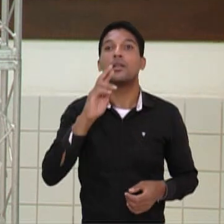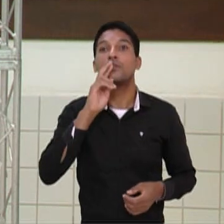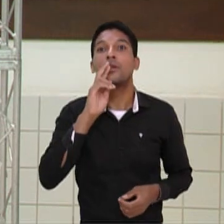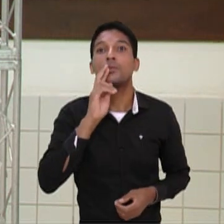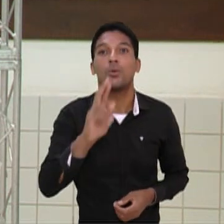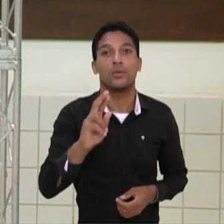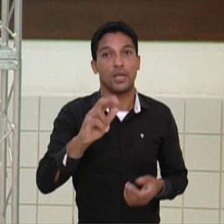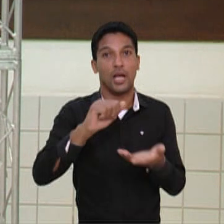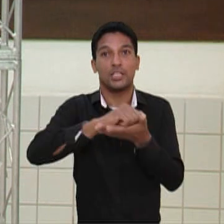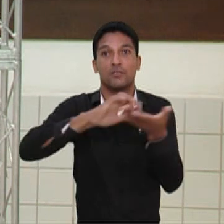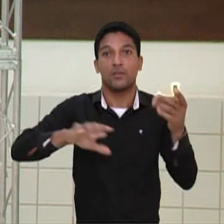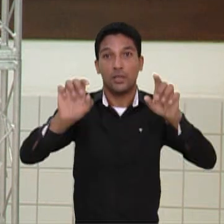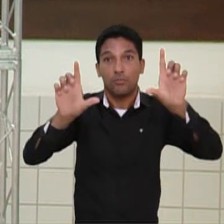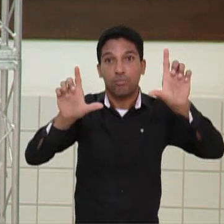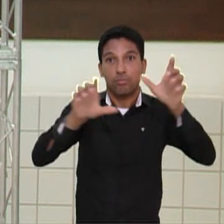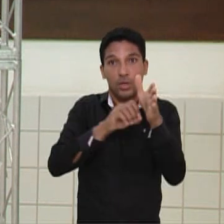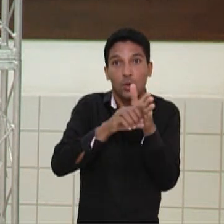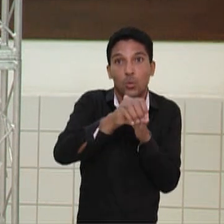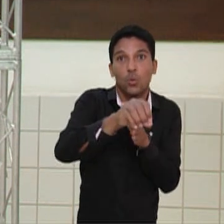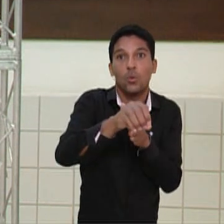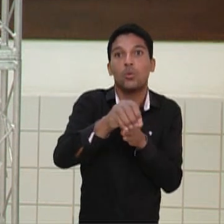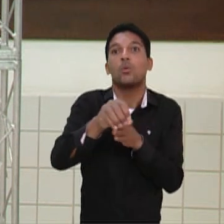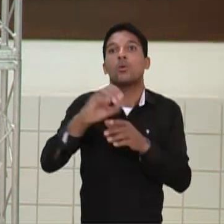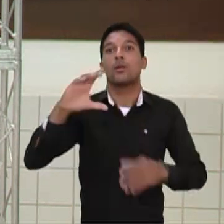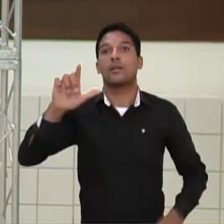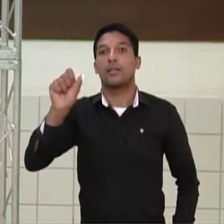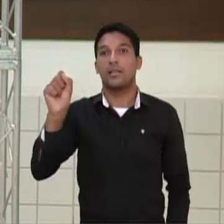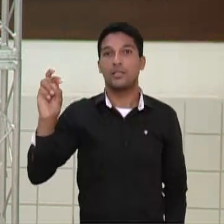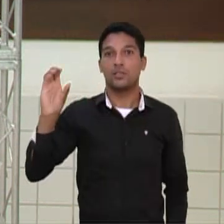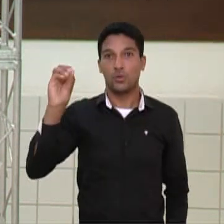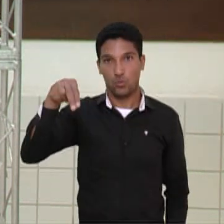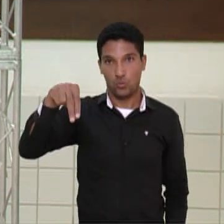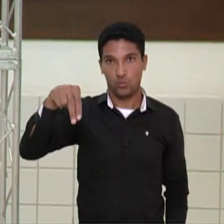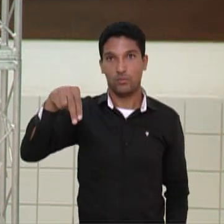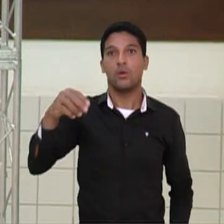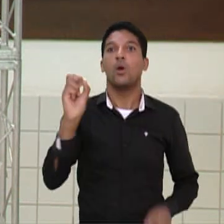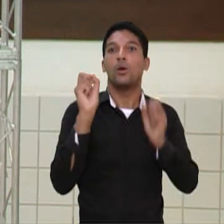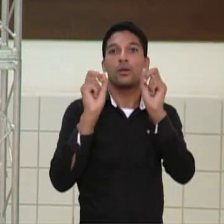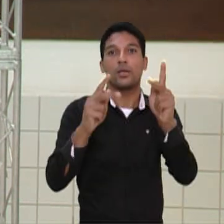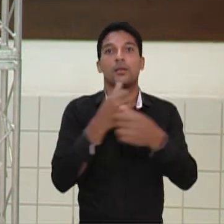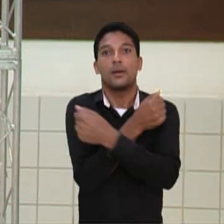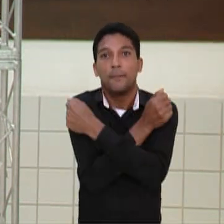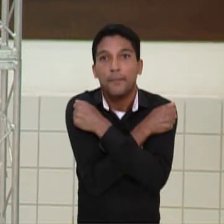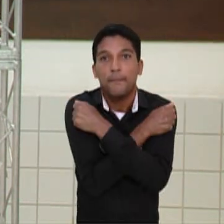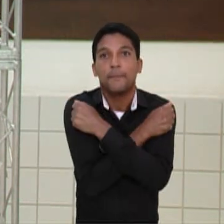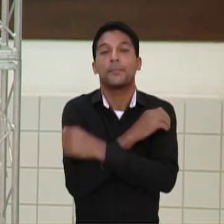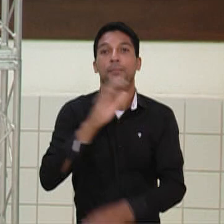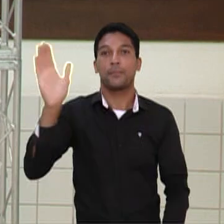e, se necessário, busque material na escola, tá certo? Um abraço e até a próxima.